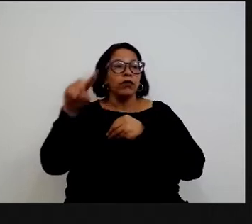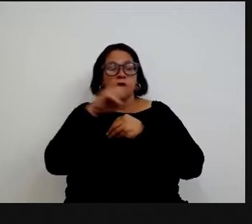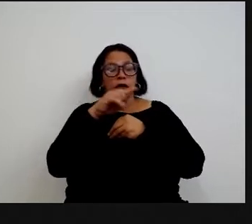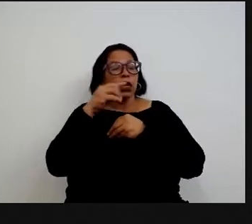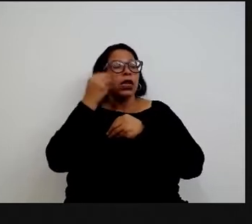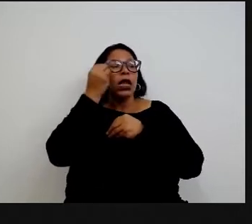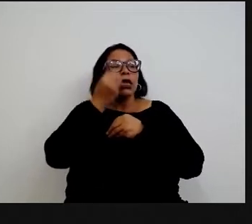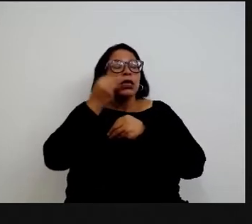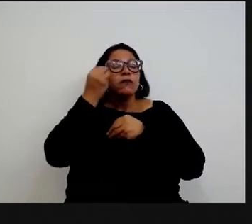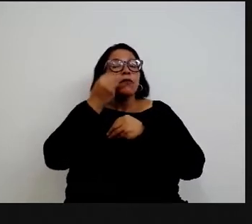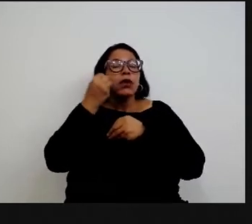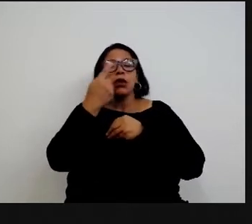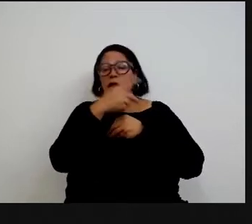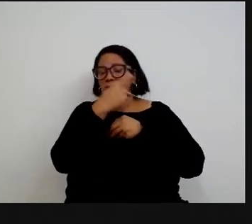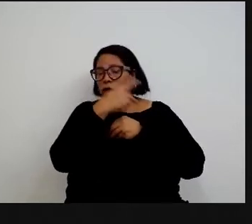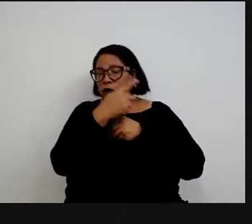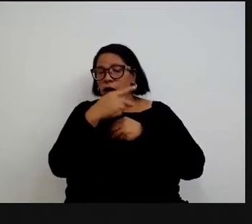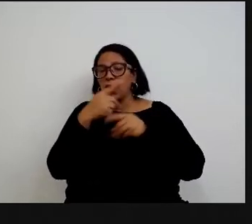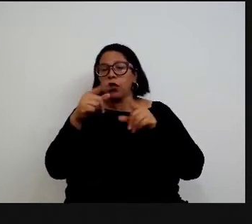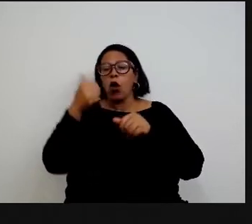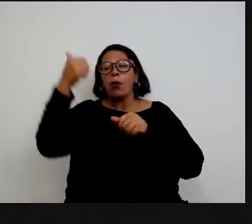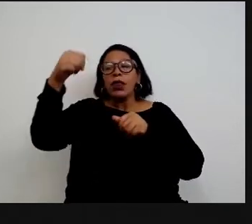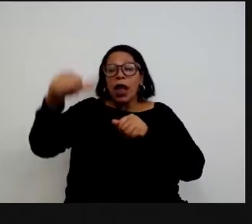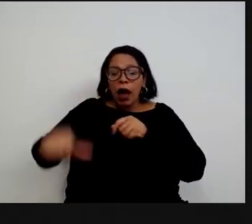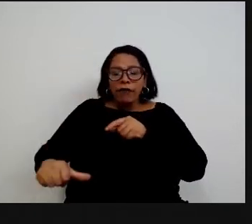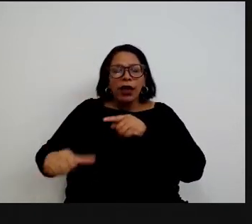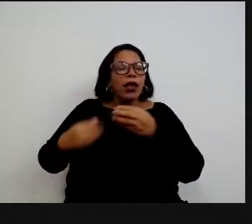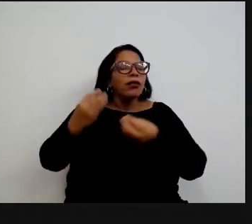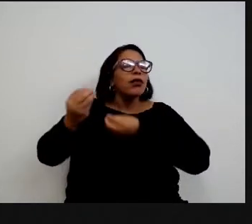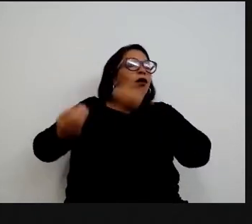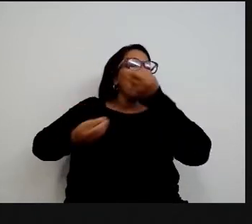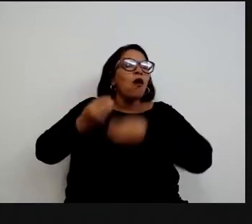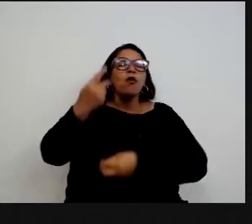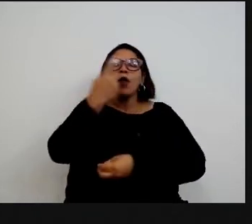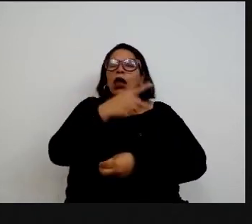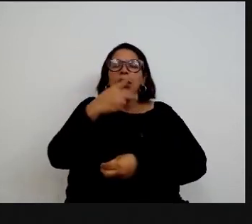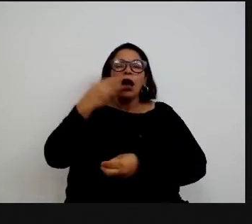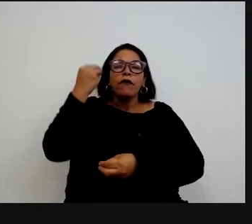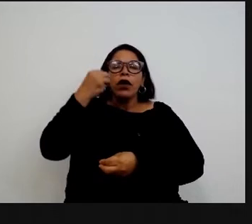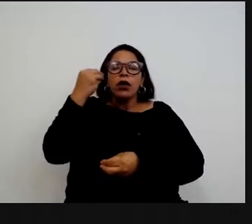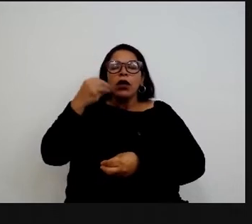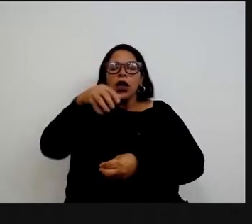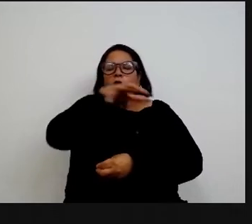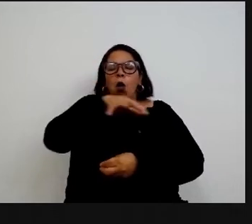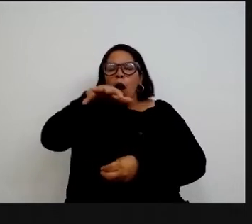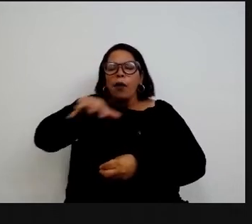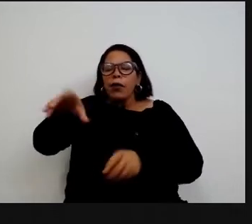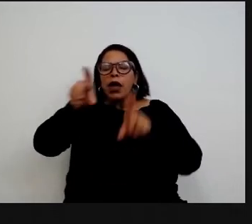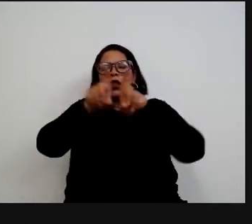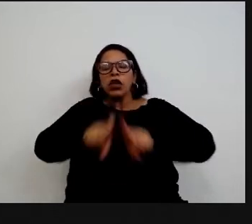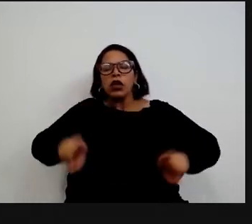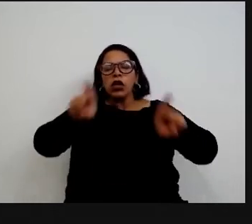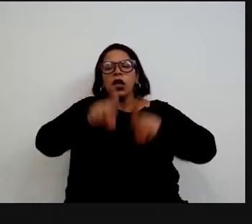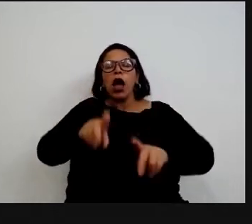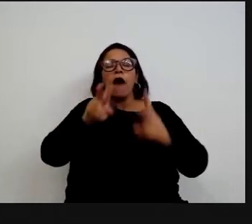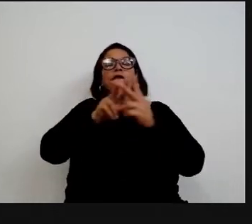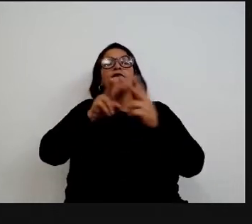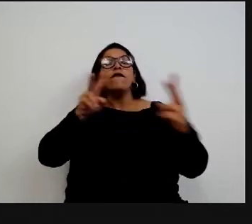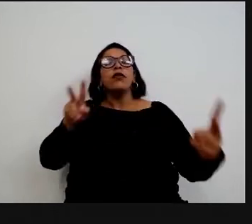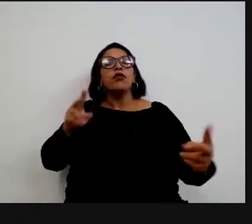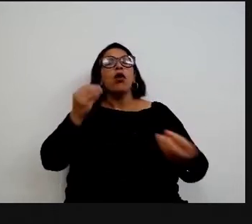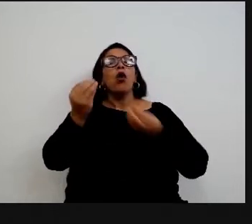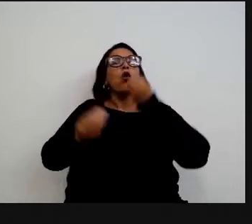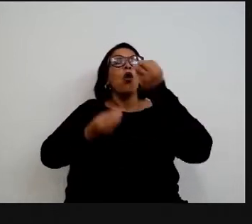falar um pouquinho da experiência de vocês, da avaliação, especificamente nesses ambientes digitais de educação.